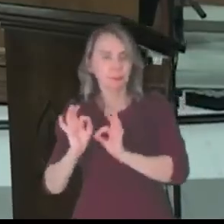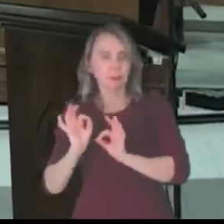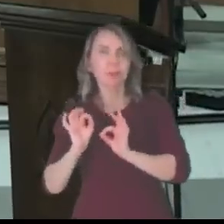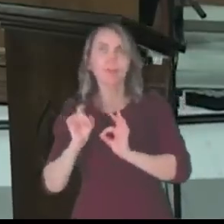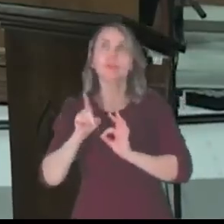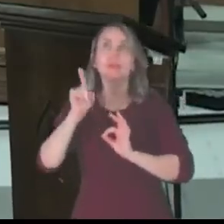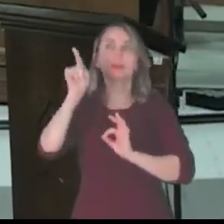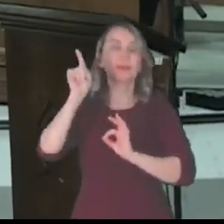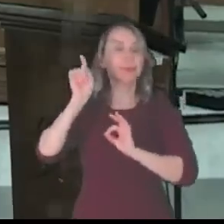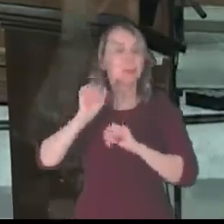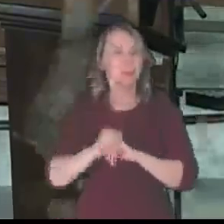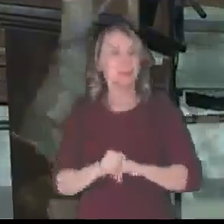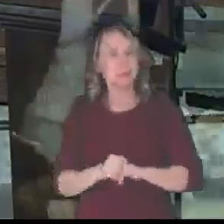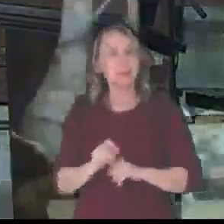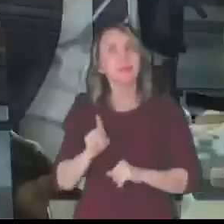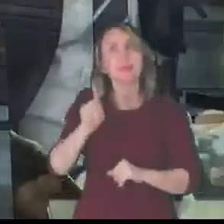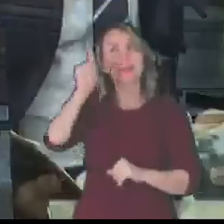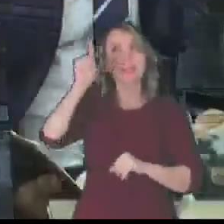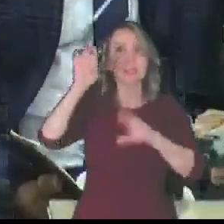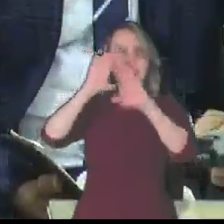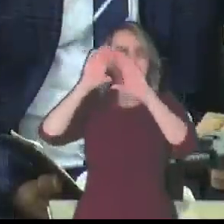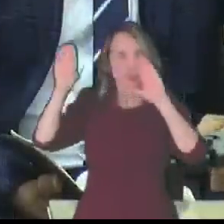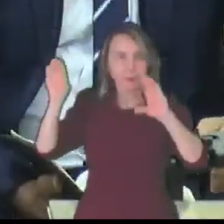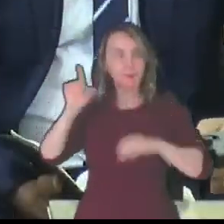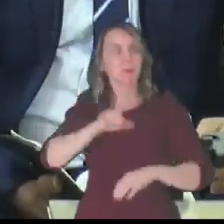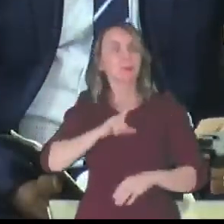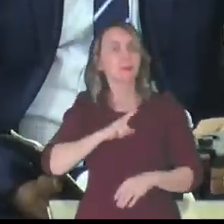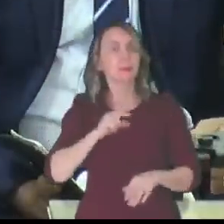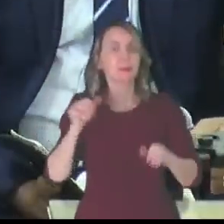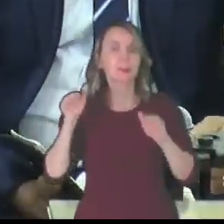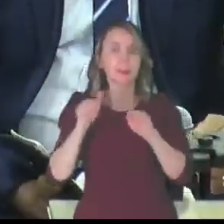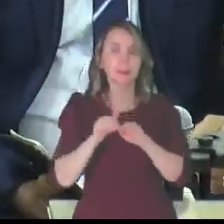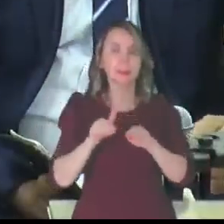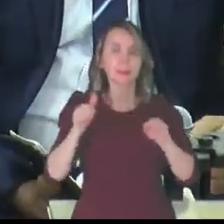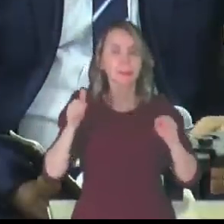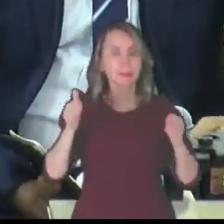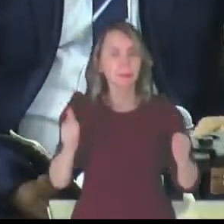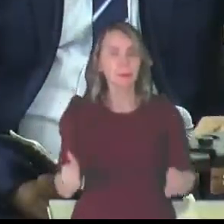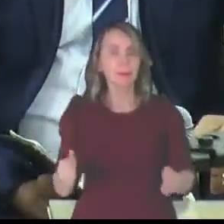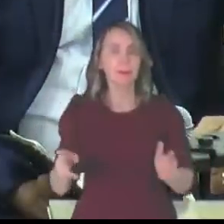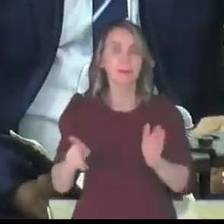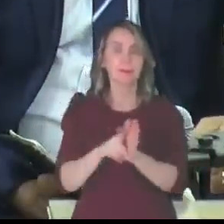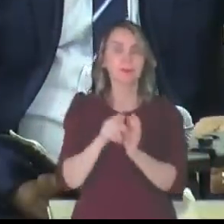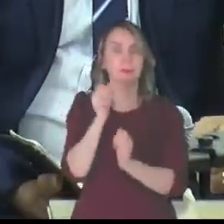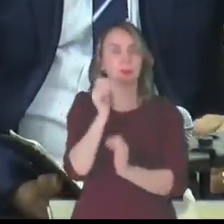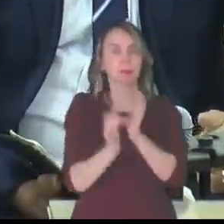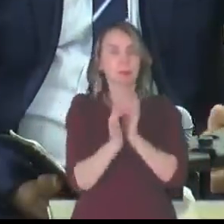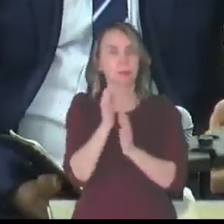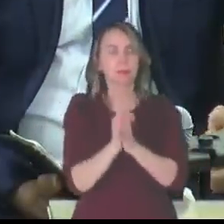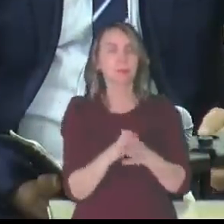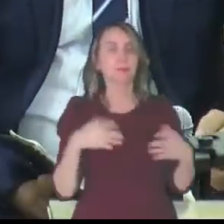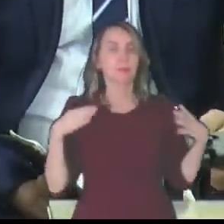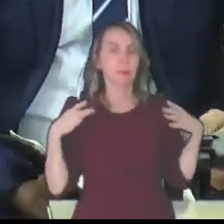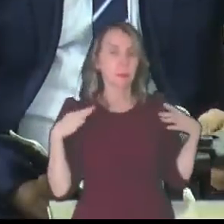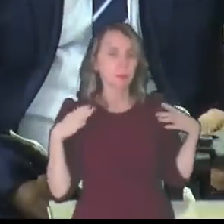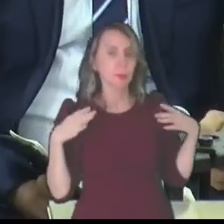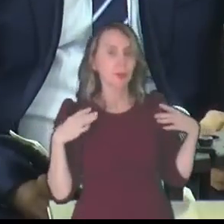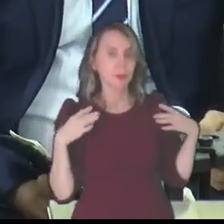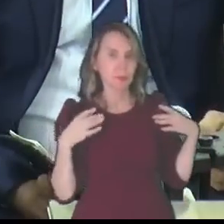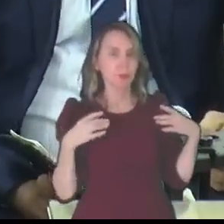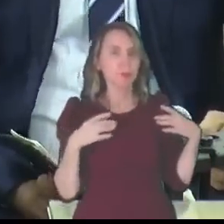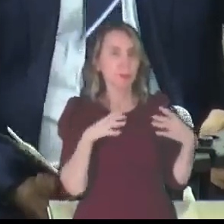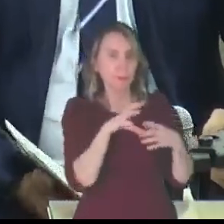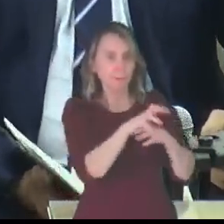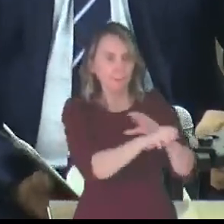Trono disse que lá no céu tem o altar do incenso lá no céu tem e o Anjo pega as nossas orações e